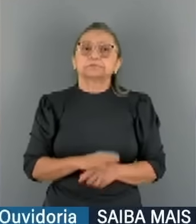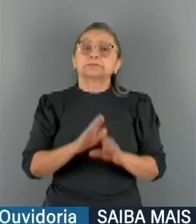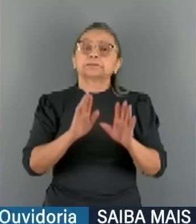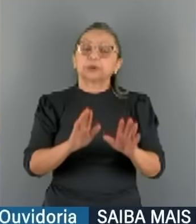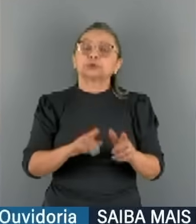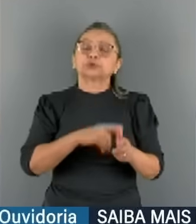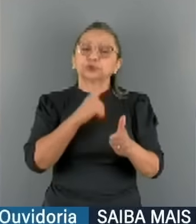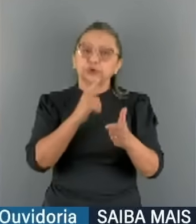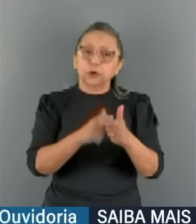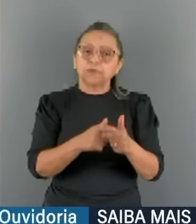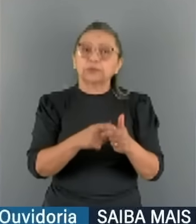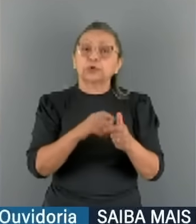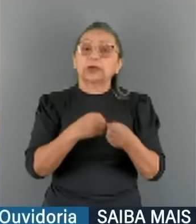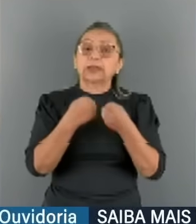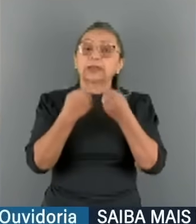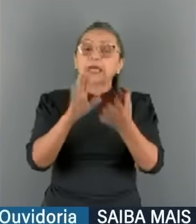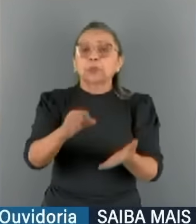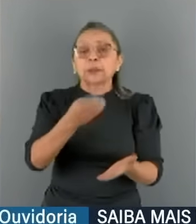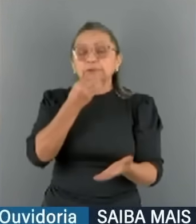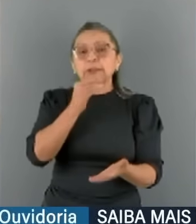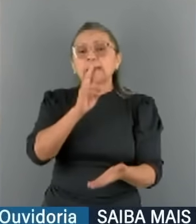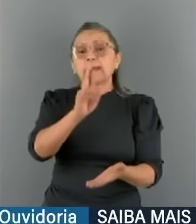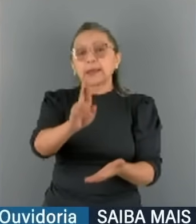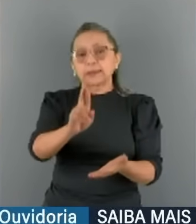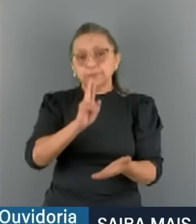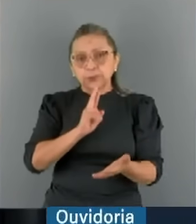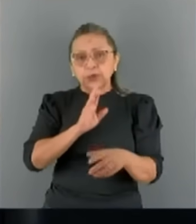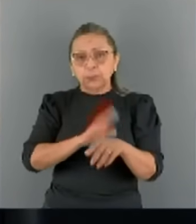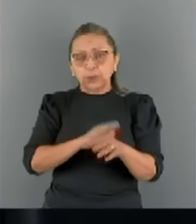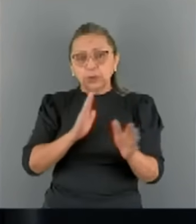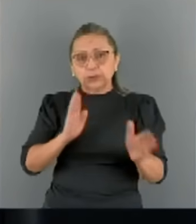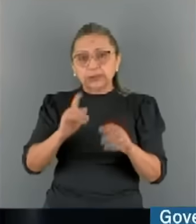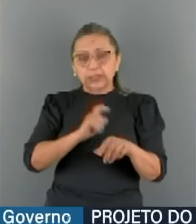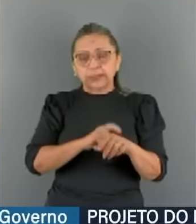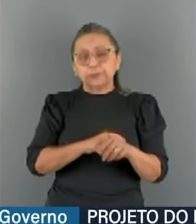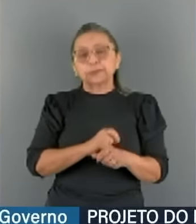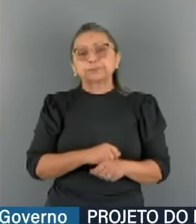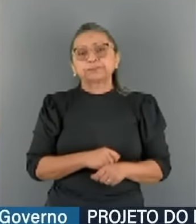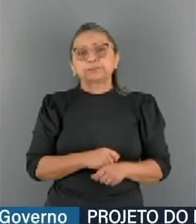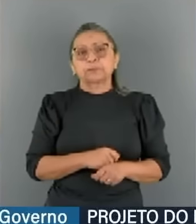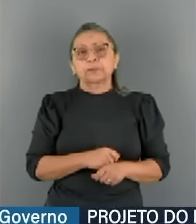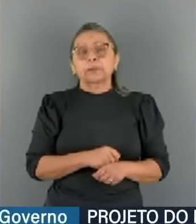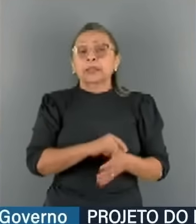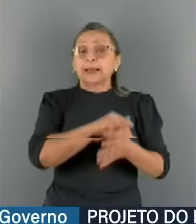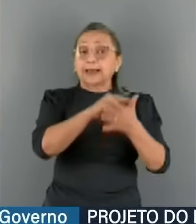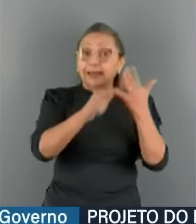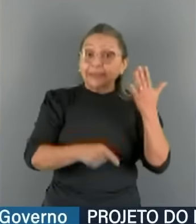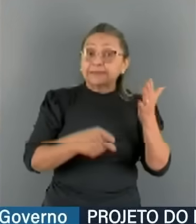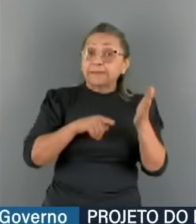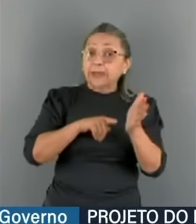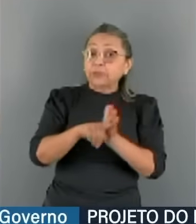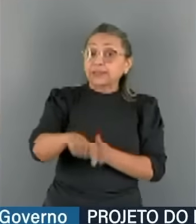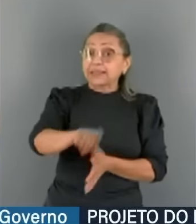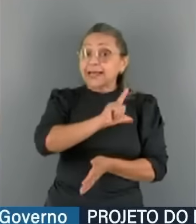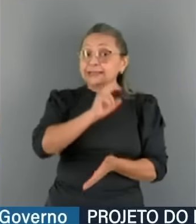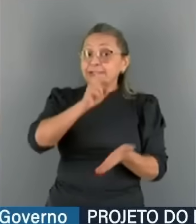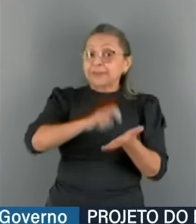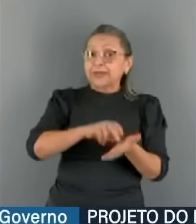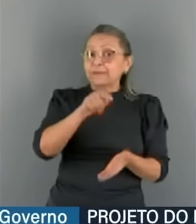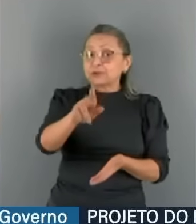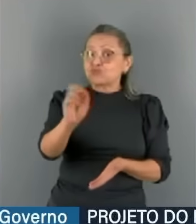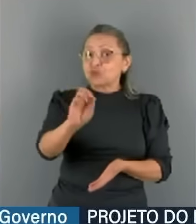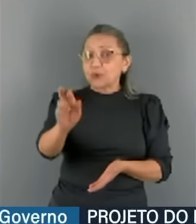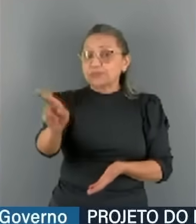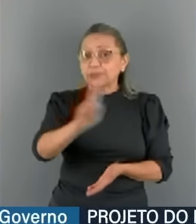vez, senhor general, eu estou dando a oportunidade do senhor responder dentro do meu tempo, né? Peço que acrescente um minuto, as perguntas do Nicolas, que ficaram sem resposta,